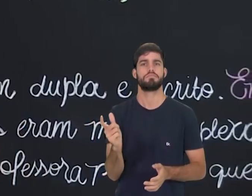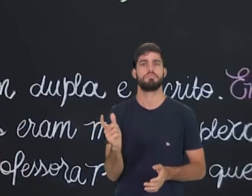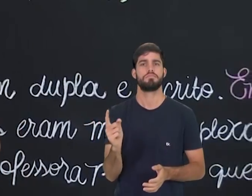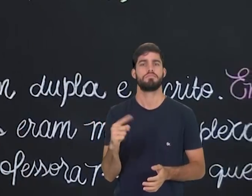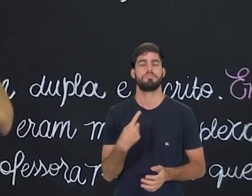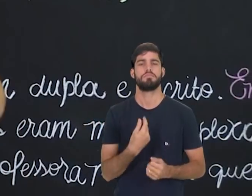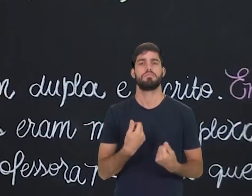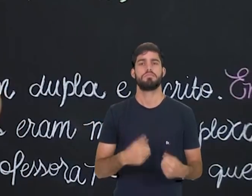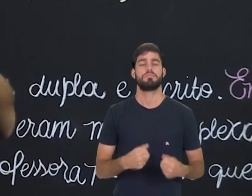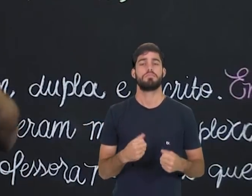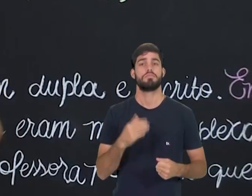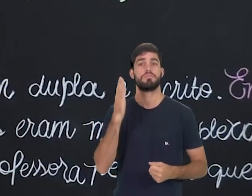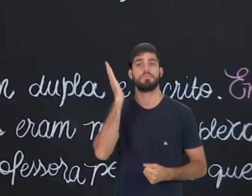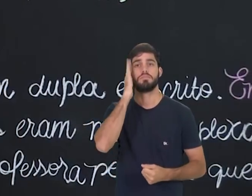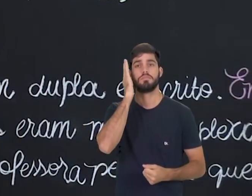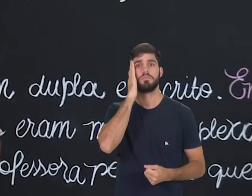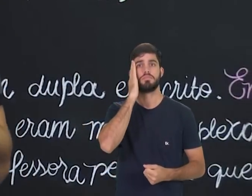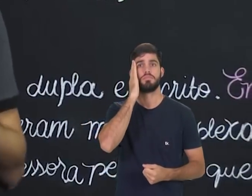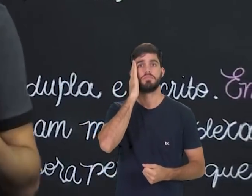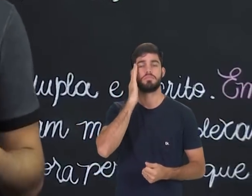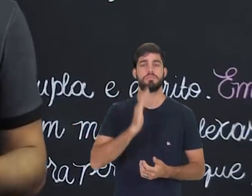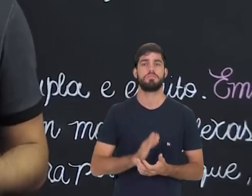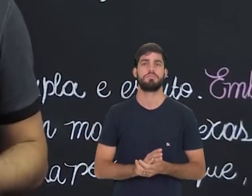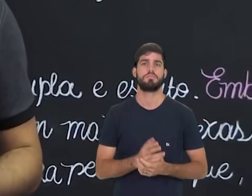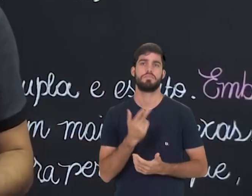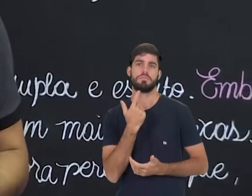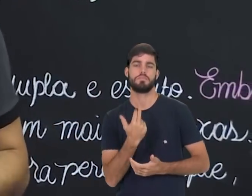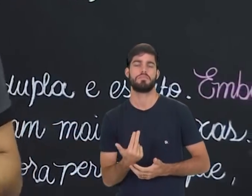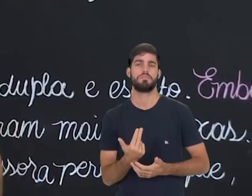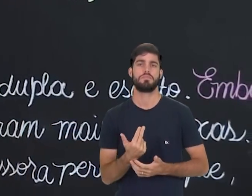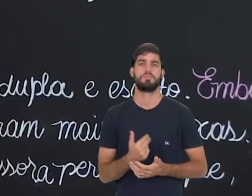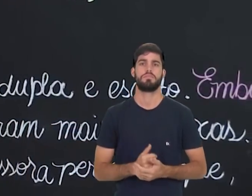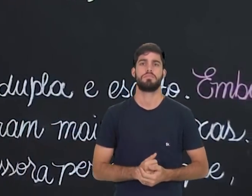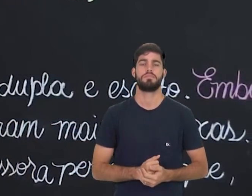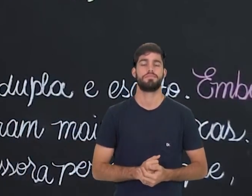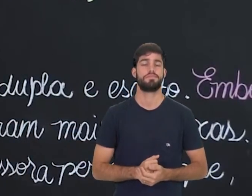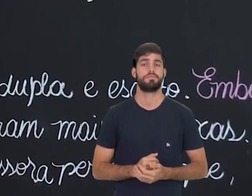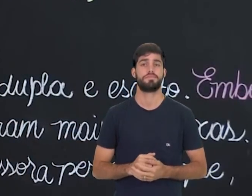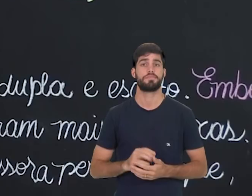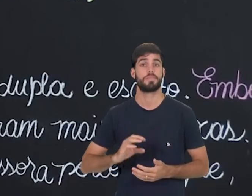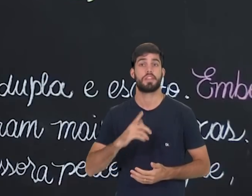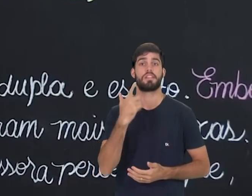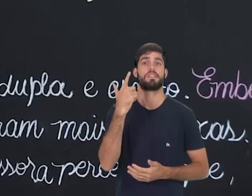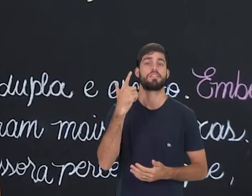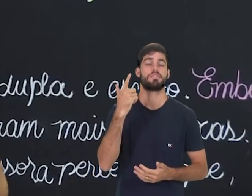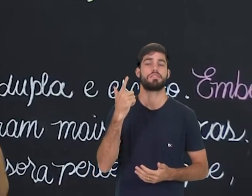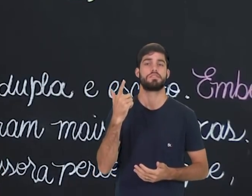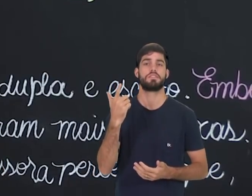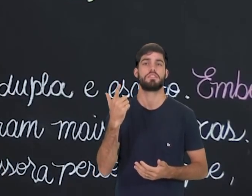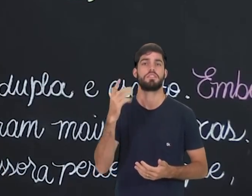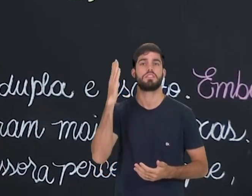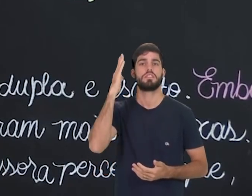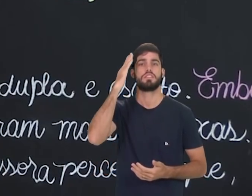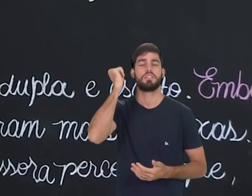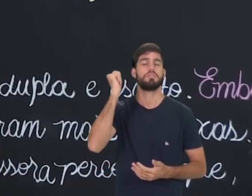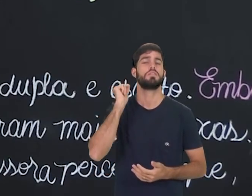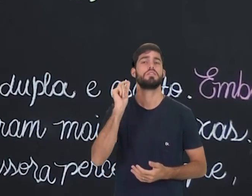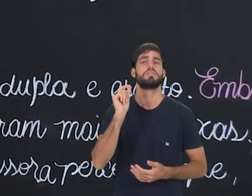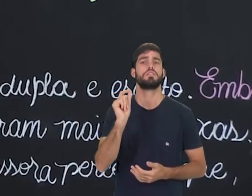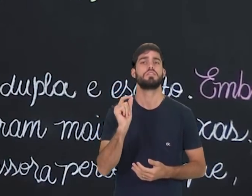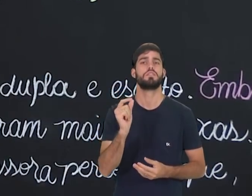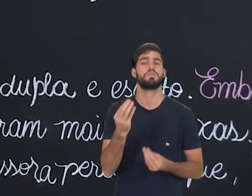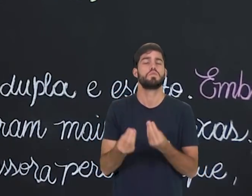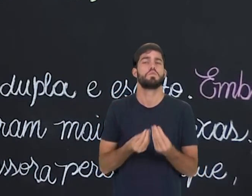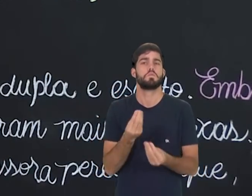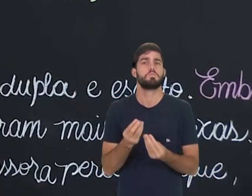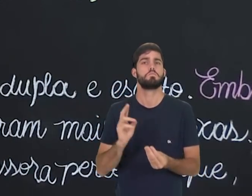precisa reconhecer os padrões gramaticais da nossa língua. Claro que na hora de escrever, você precisa saber mesmo como